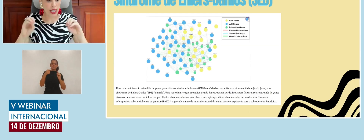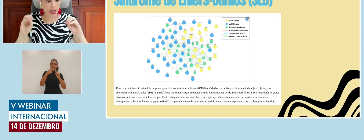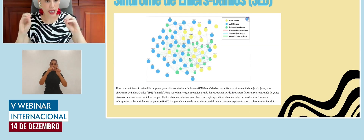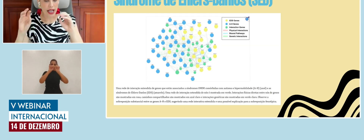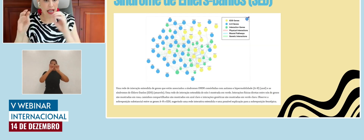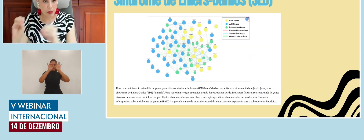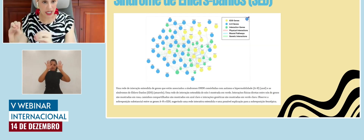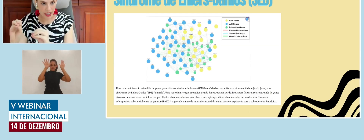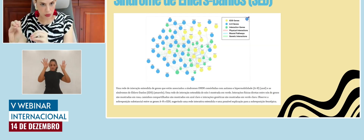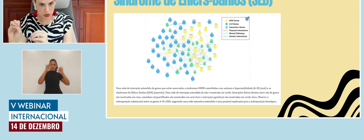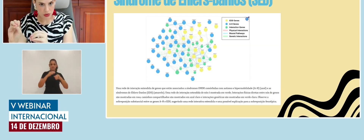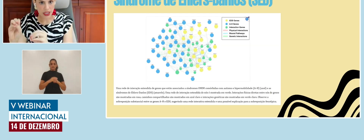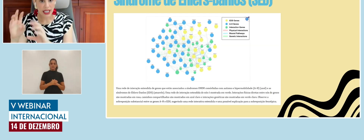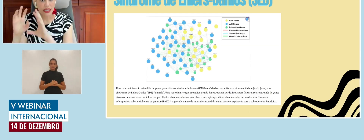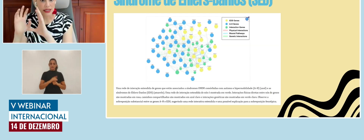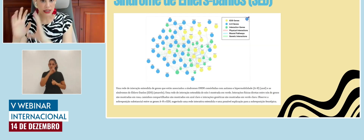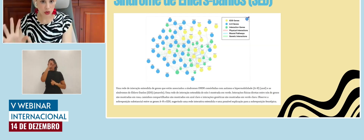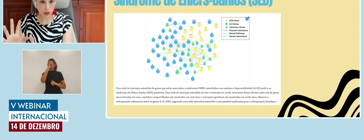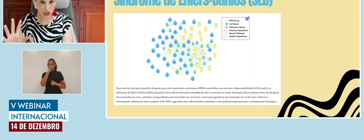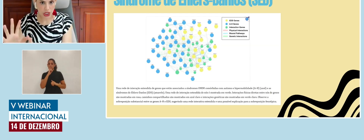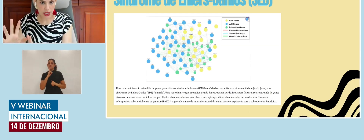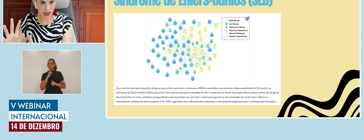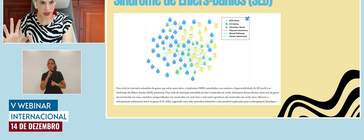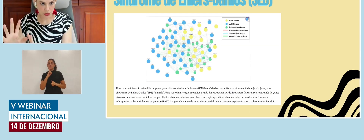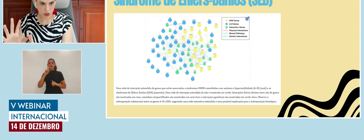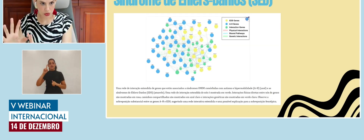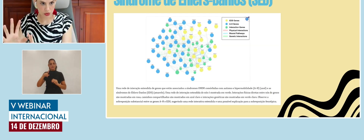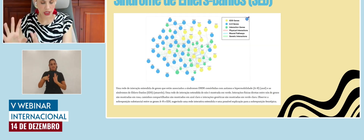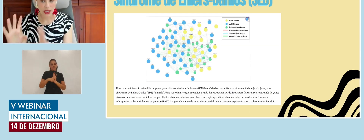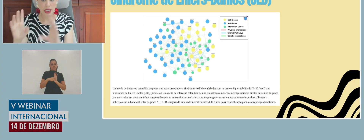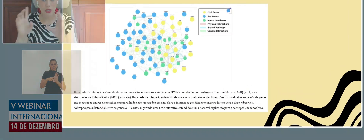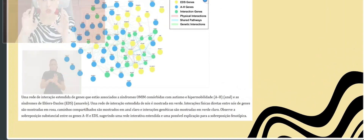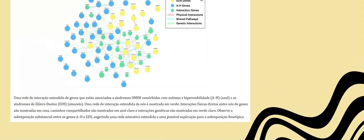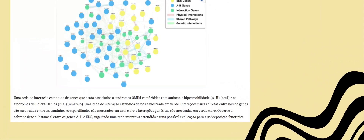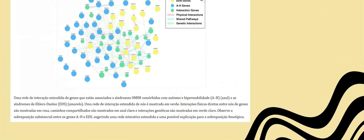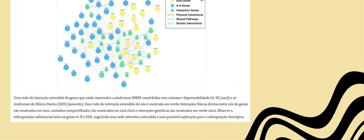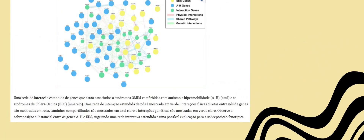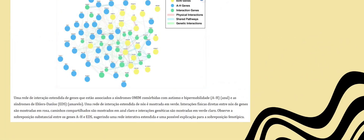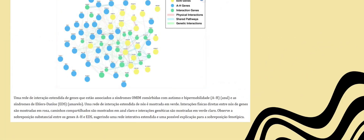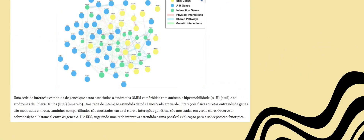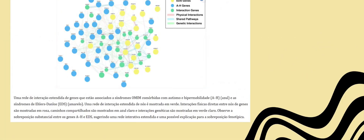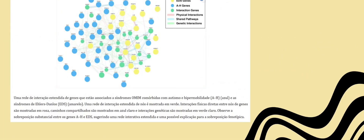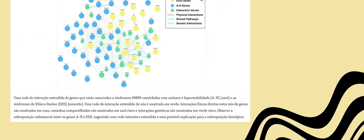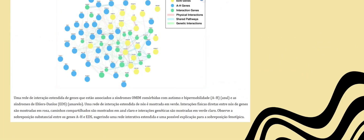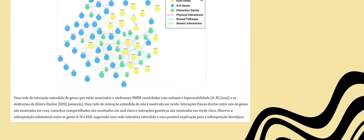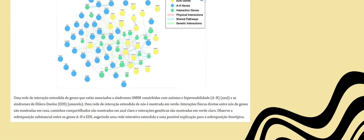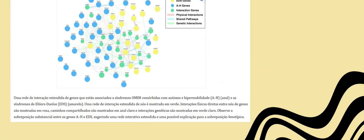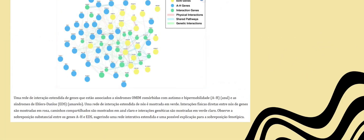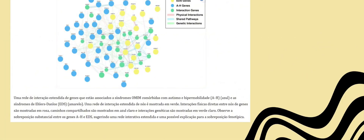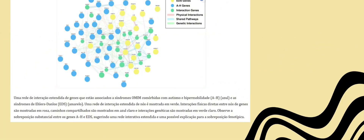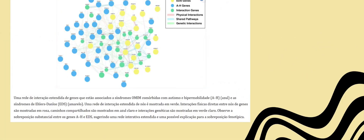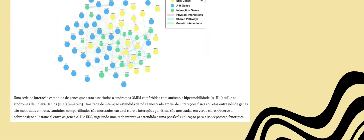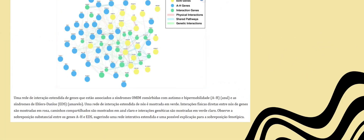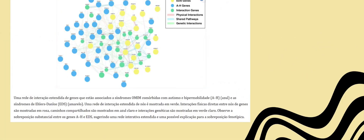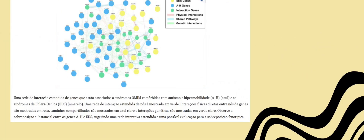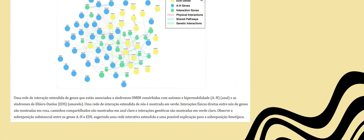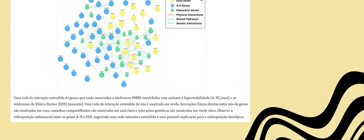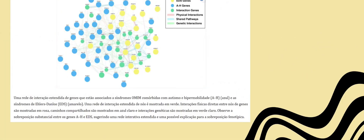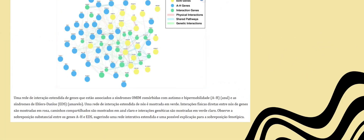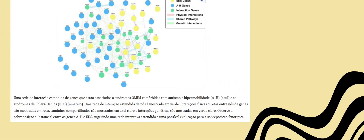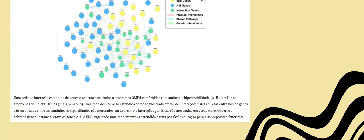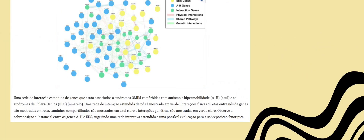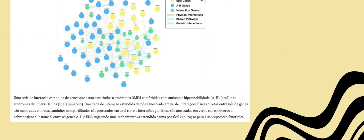Tudo que é amarelo é da síndrome de Ehlers-Danlos. E todas as bolinhas